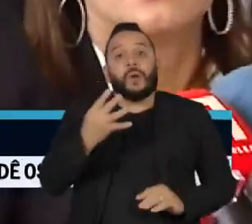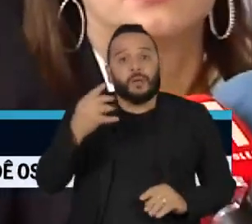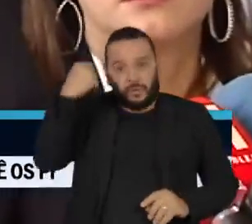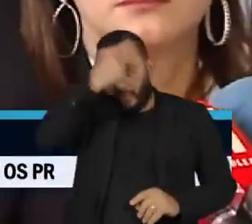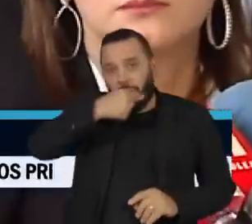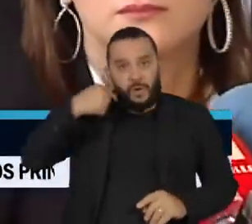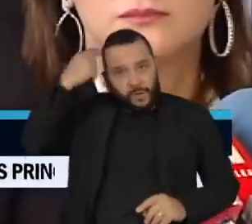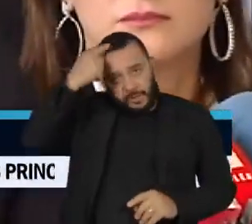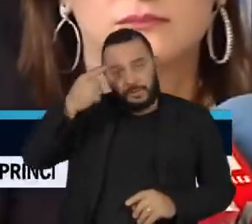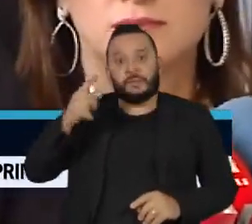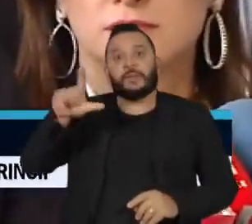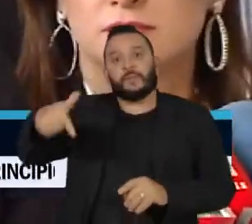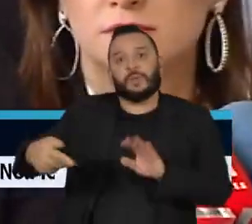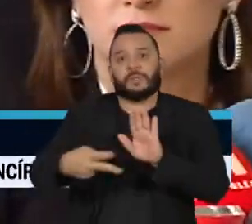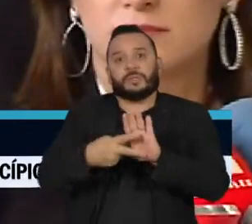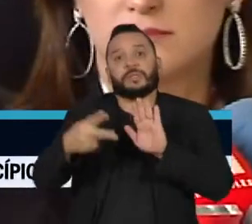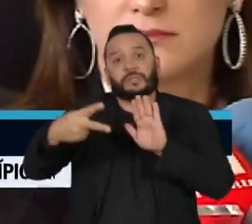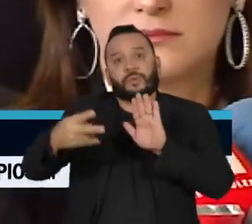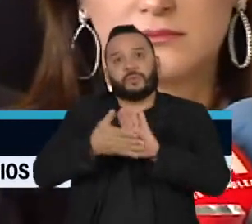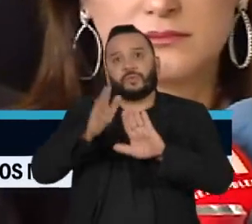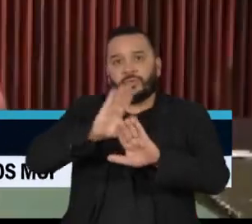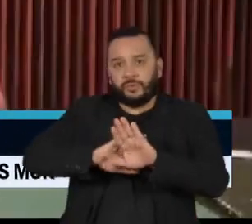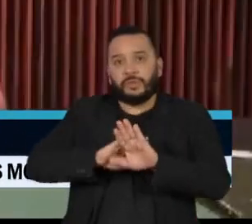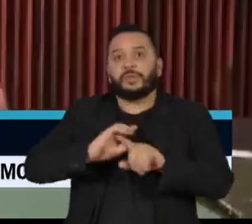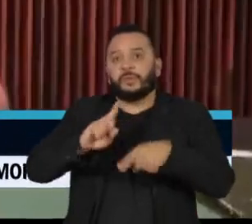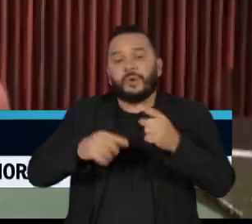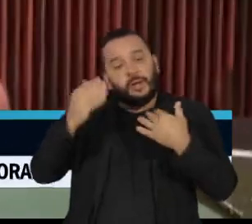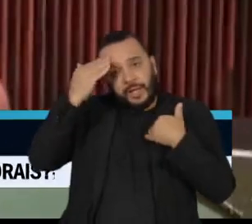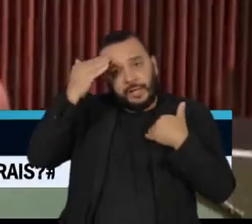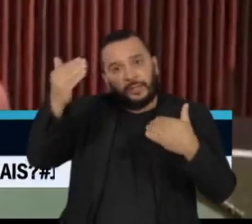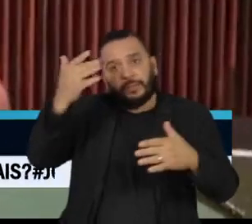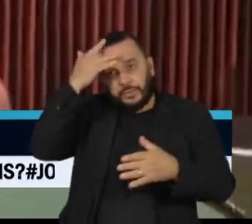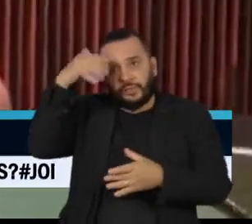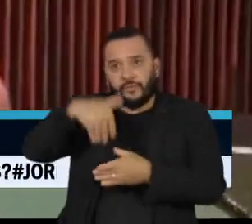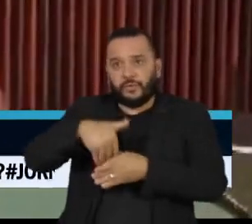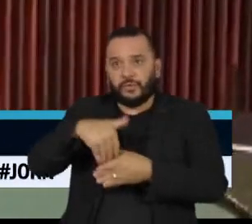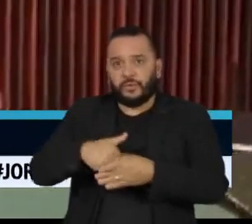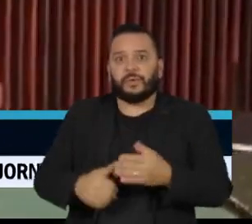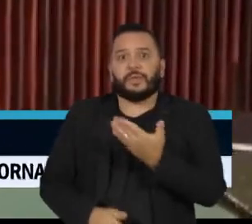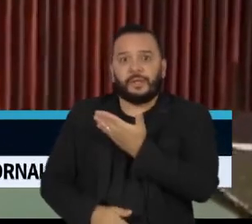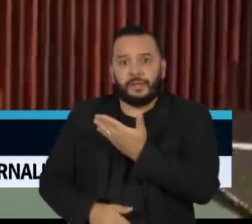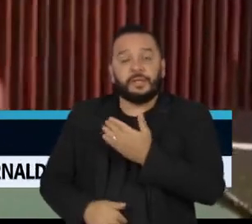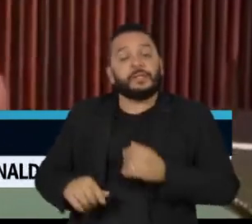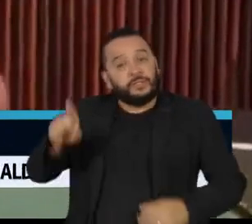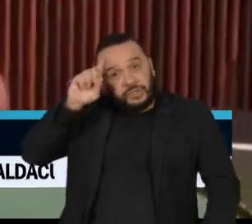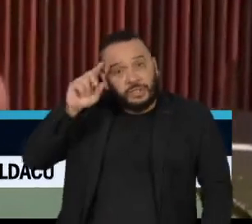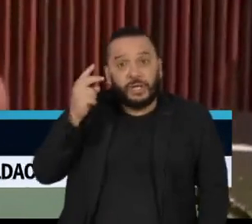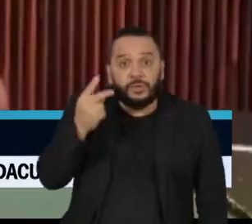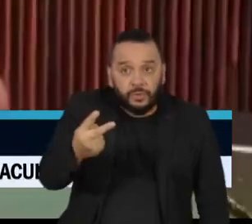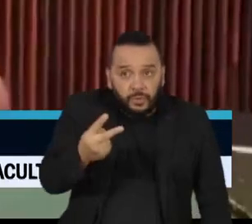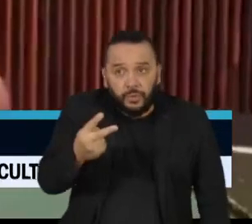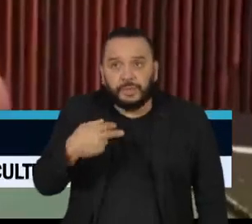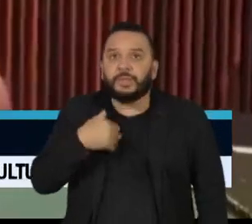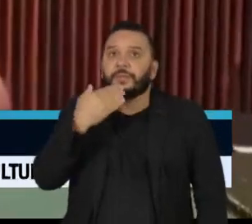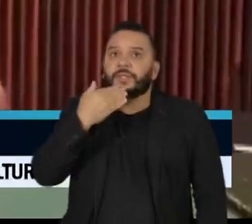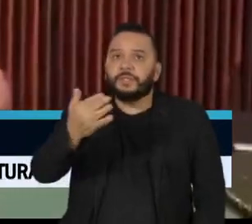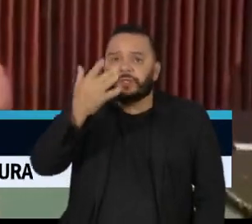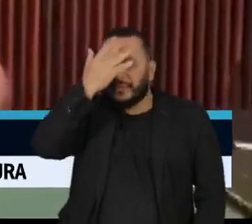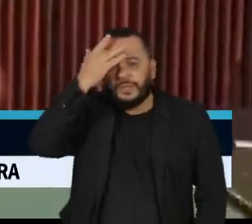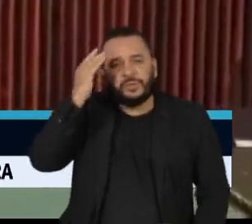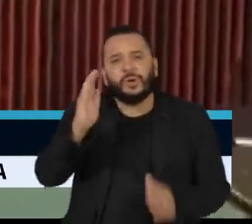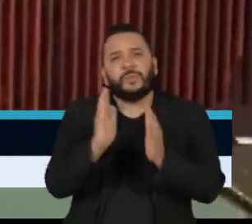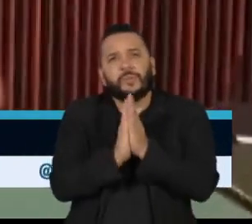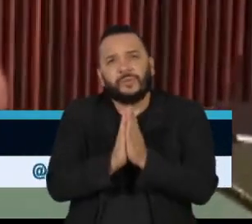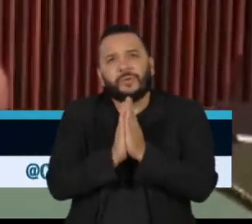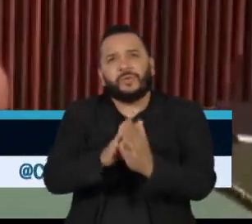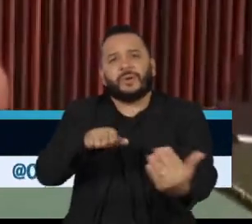até agradecer os eleitores no Palácio da Alvorada ele só voltou a falar no último dia 2 quando pediu a seus apoiadores que